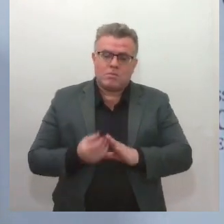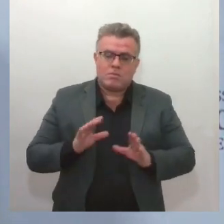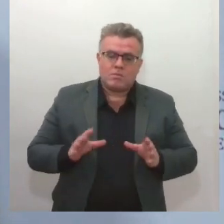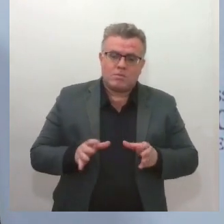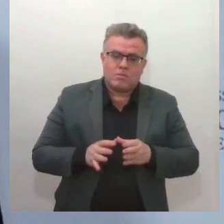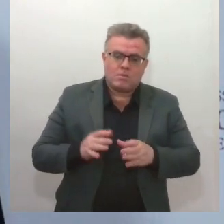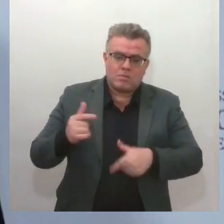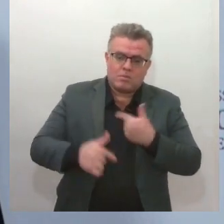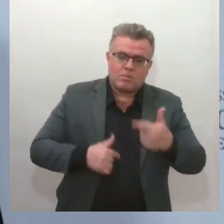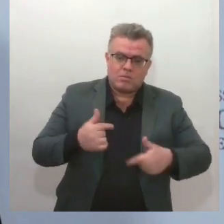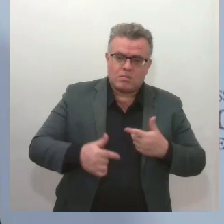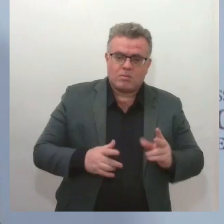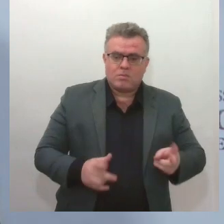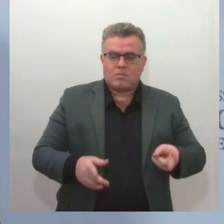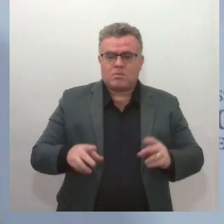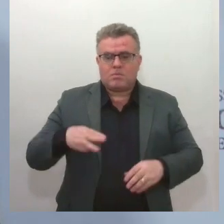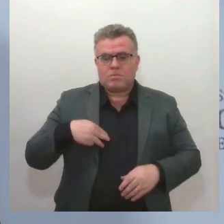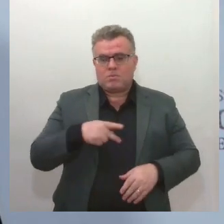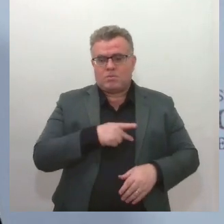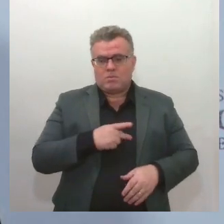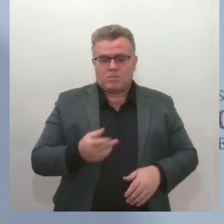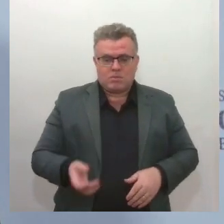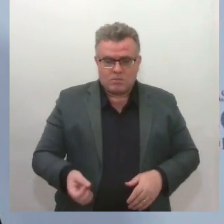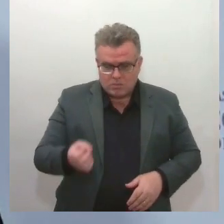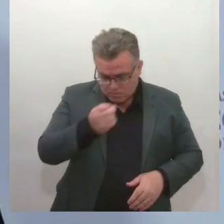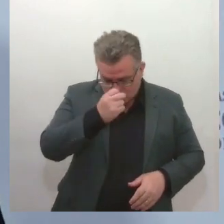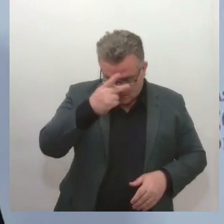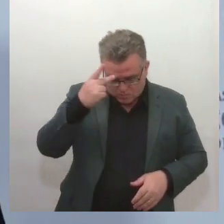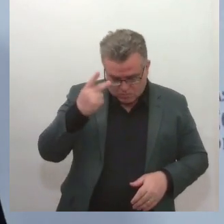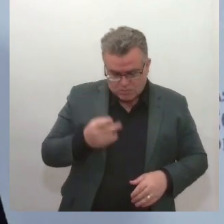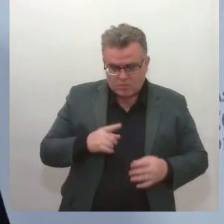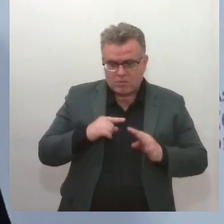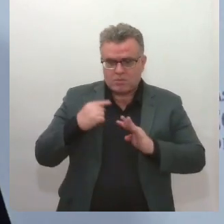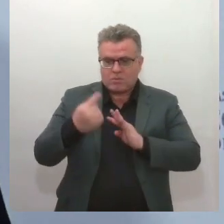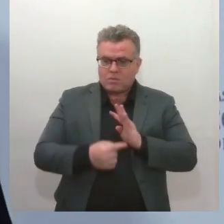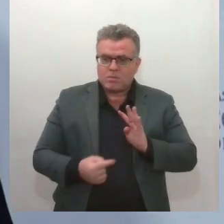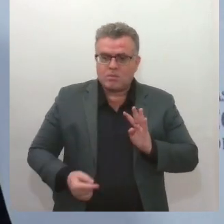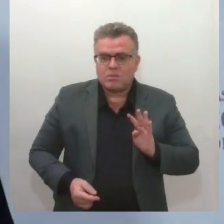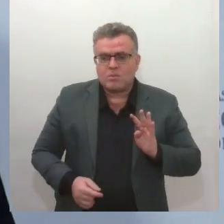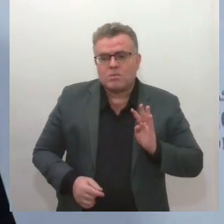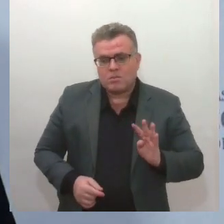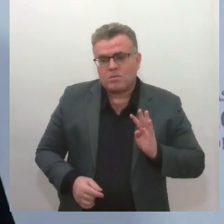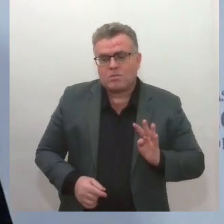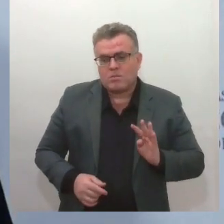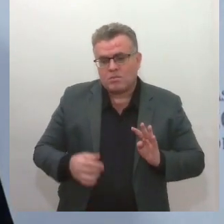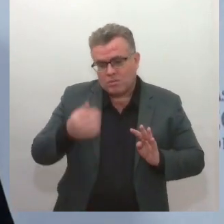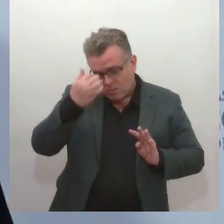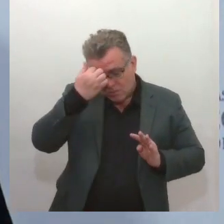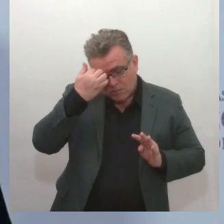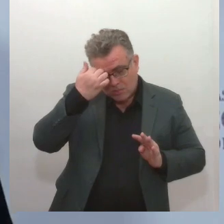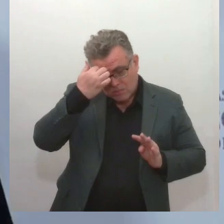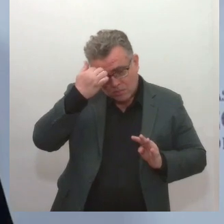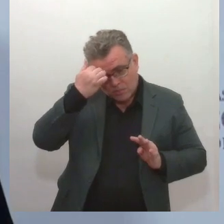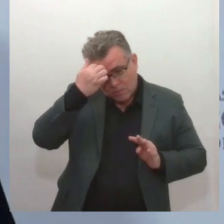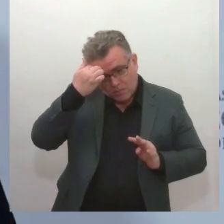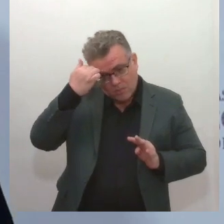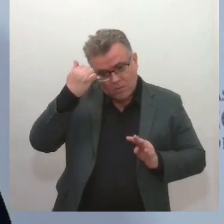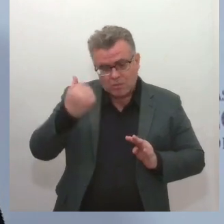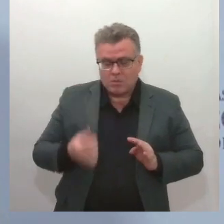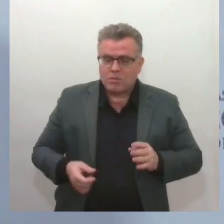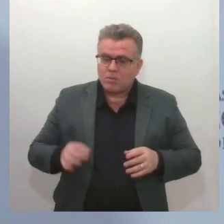o prefeito das quatro cidades da região metropolitana, que é Barra dos Coqueiros, Nossa Senhora do Socorro, São Cristóvão e